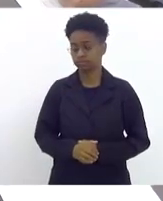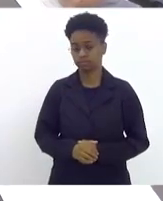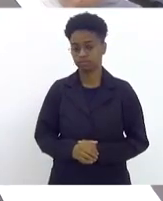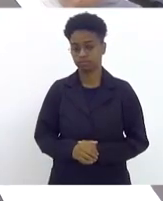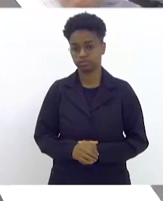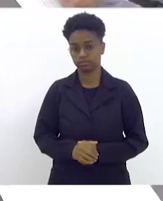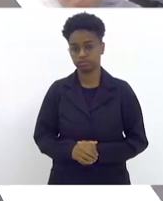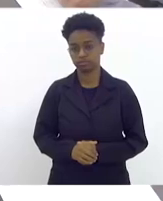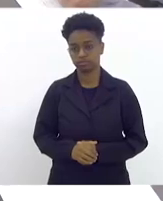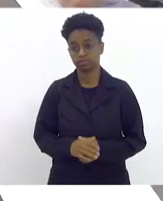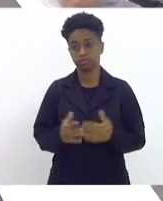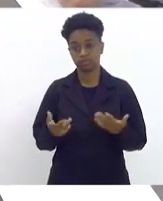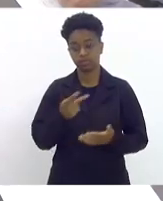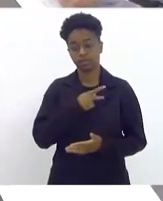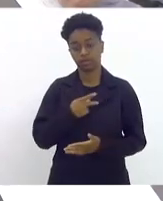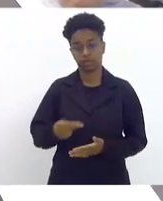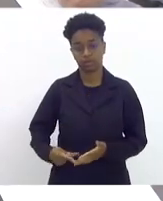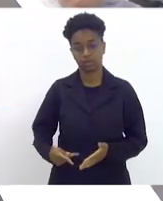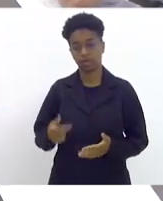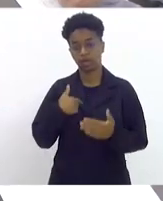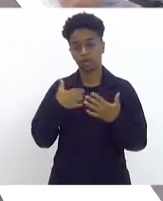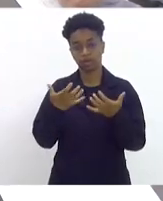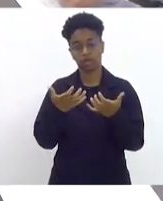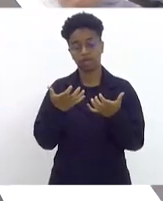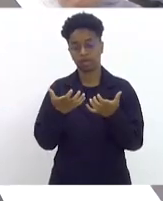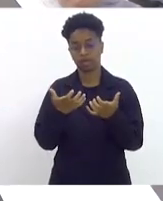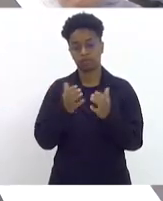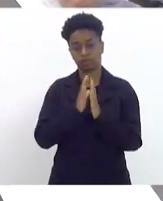Presidente eu queria por favor